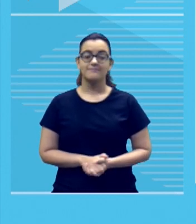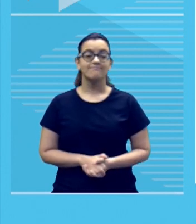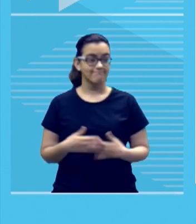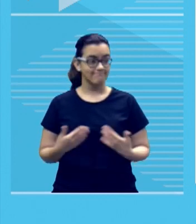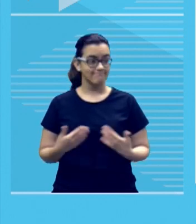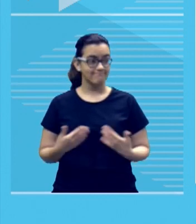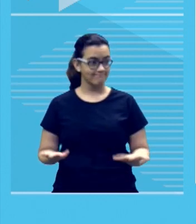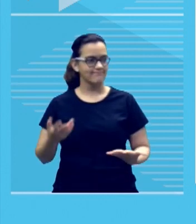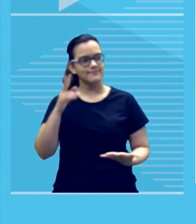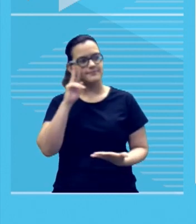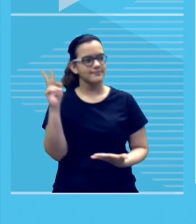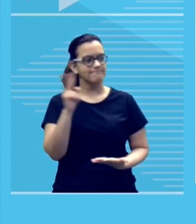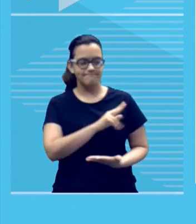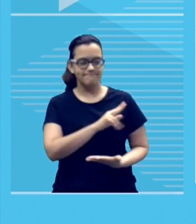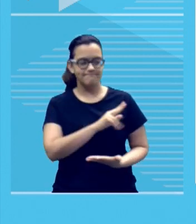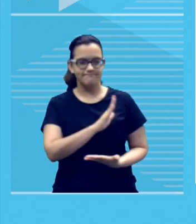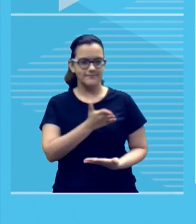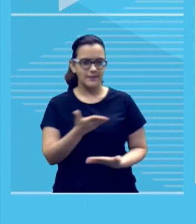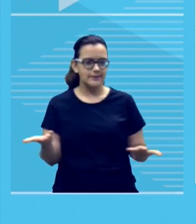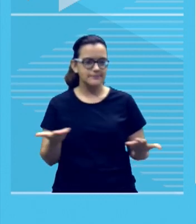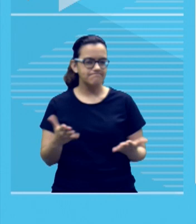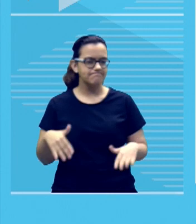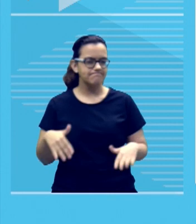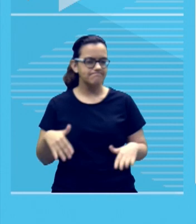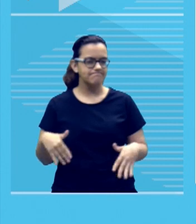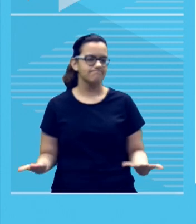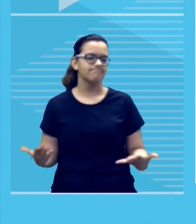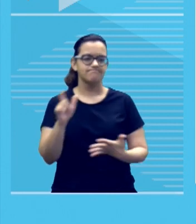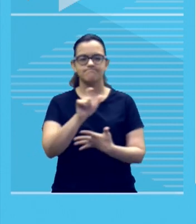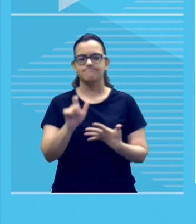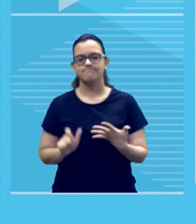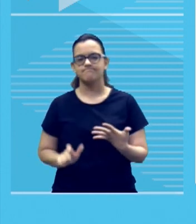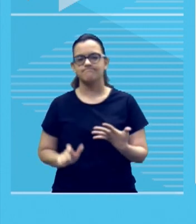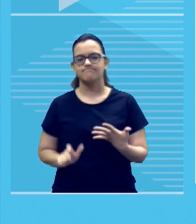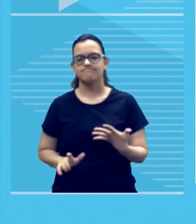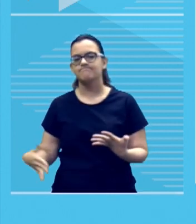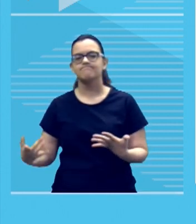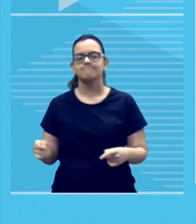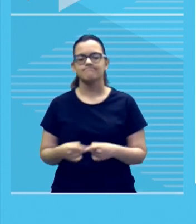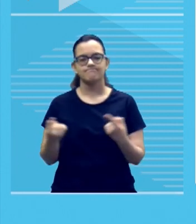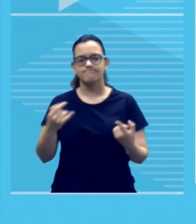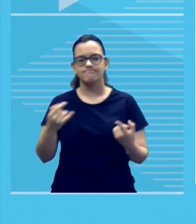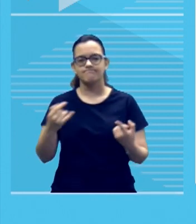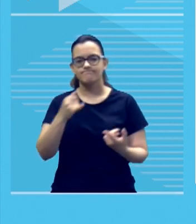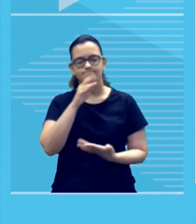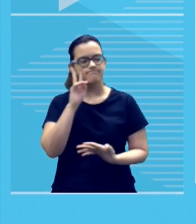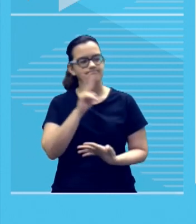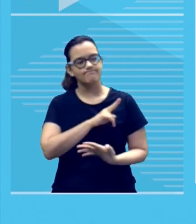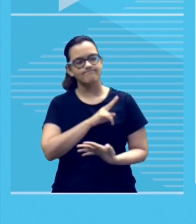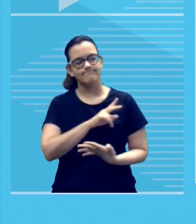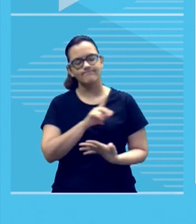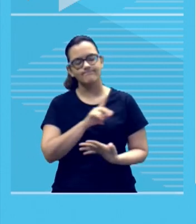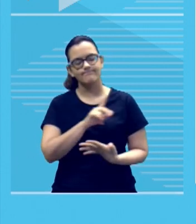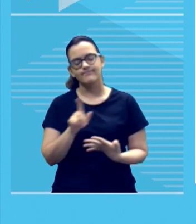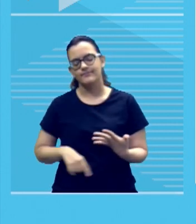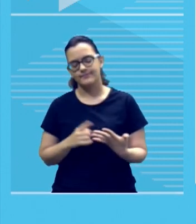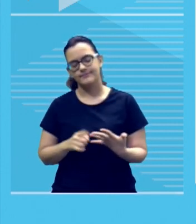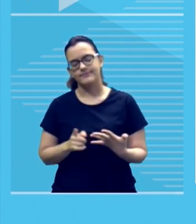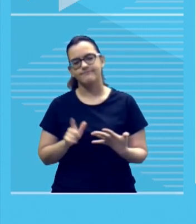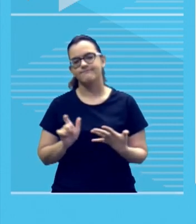Ok meus amigos está aí então vamos ver o tipo de isomeria olha só a resposta vai ser isomeria de função